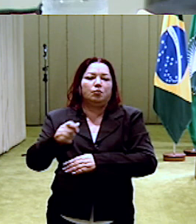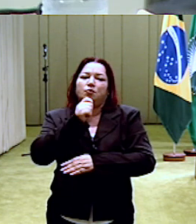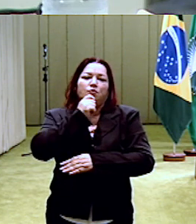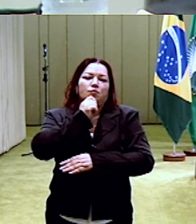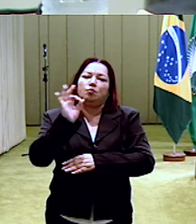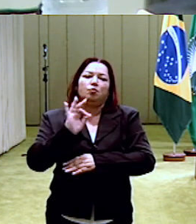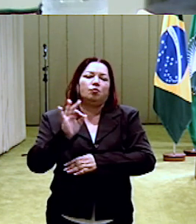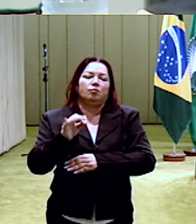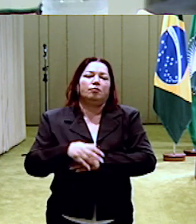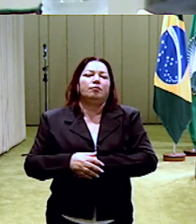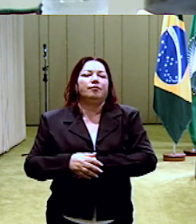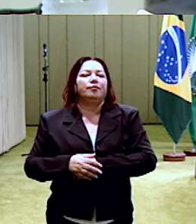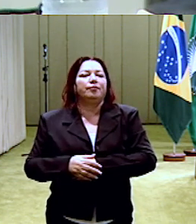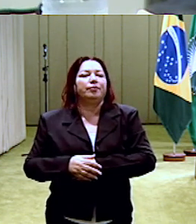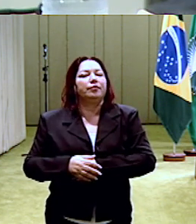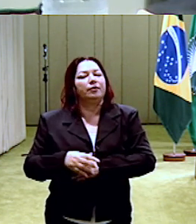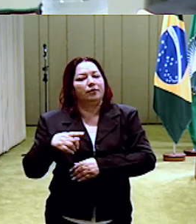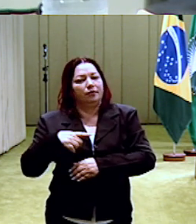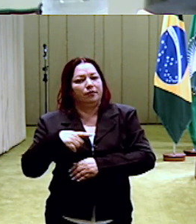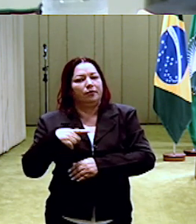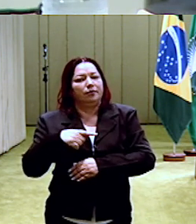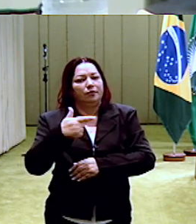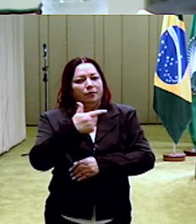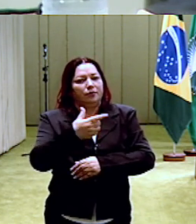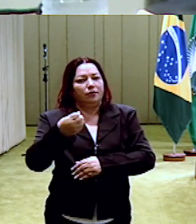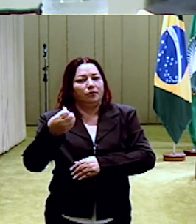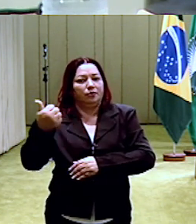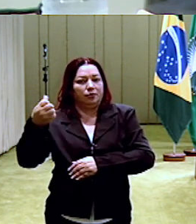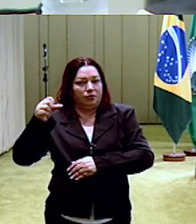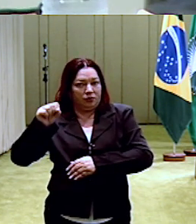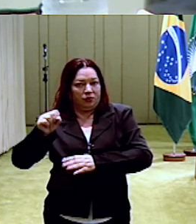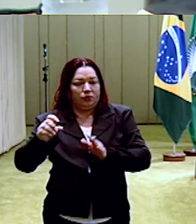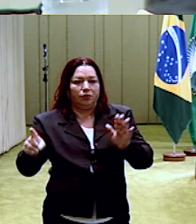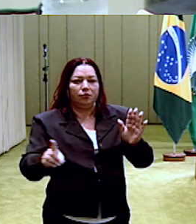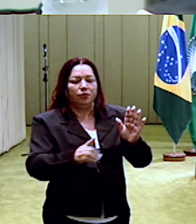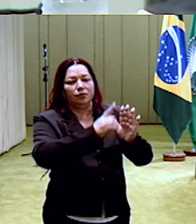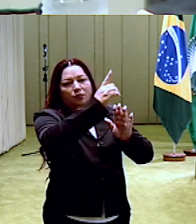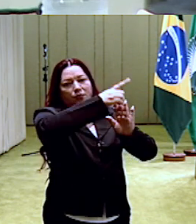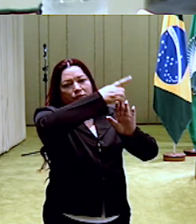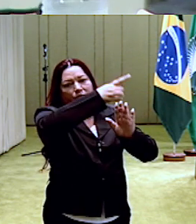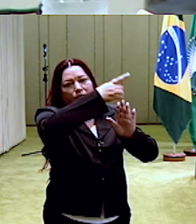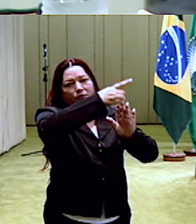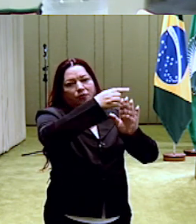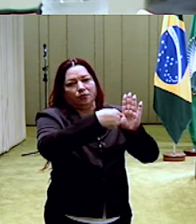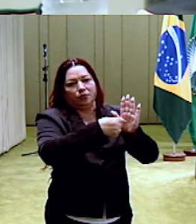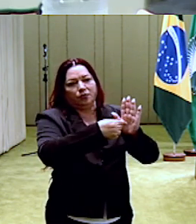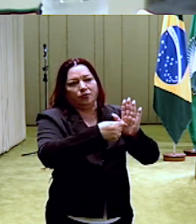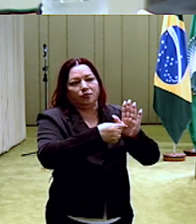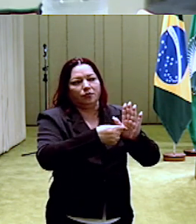ocorreu. O que se teve em 2018 foi a publicação de um decreto que